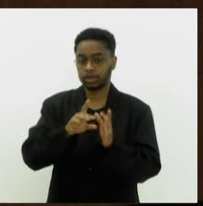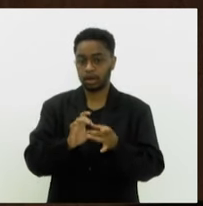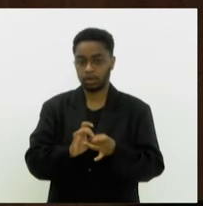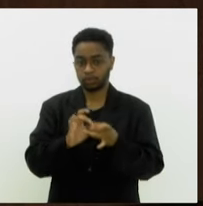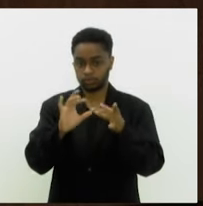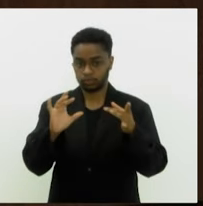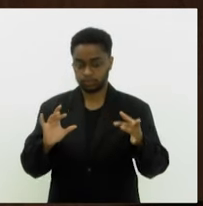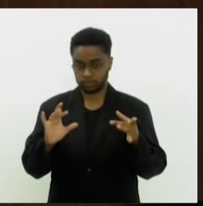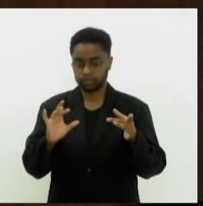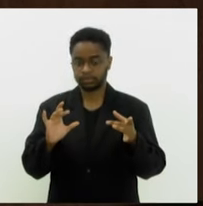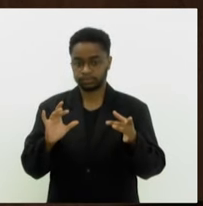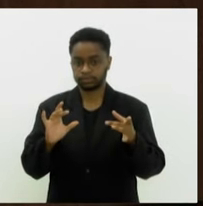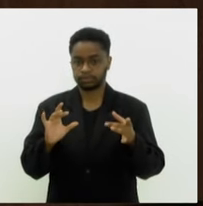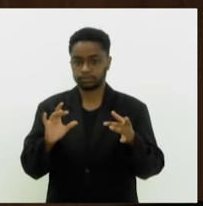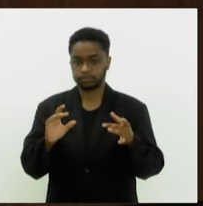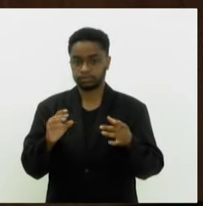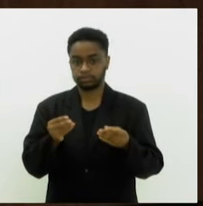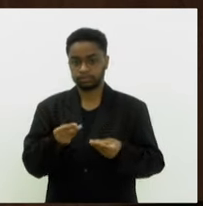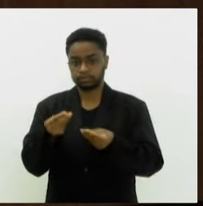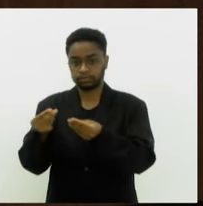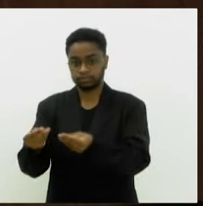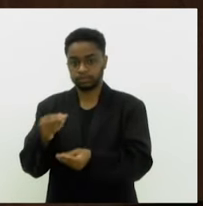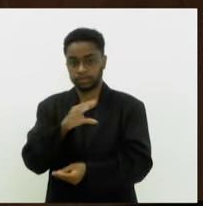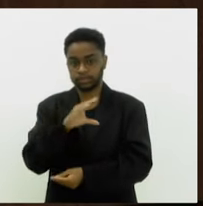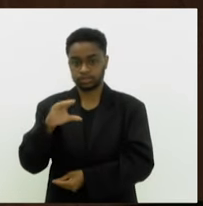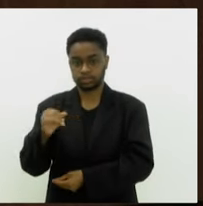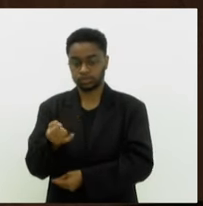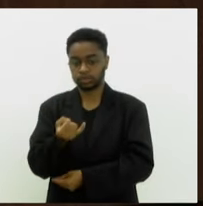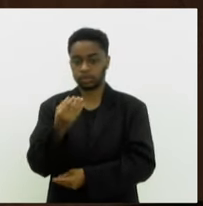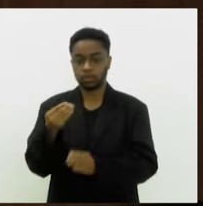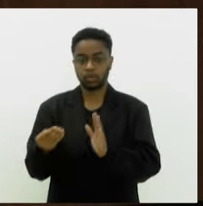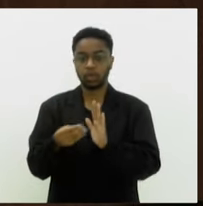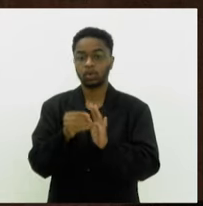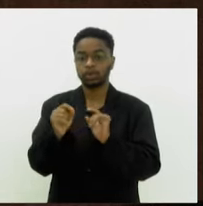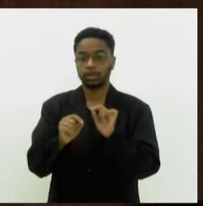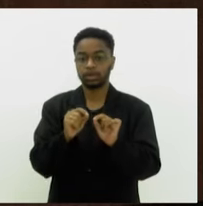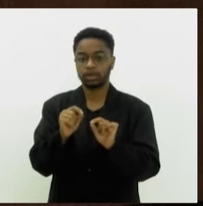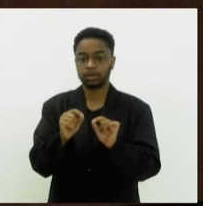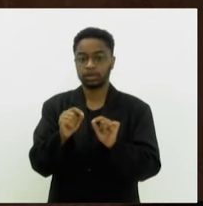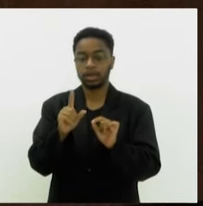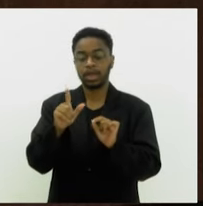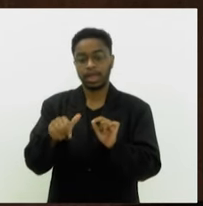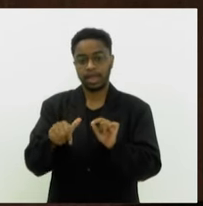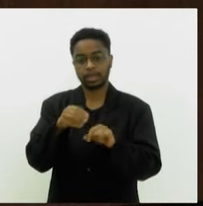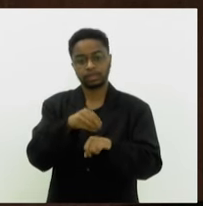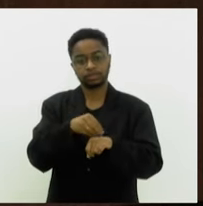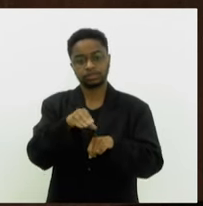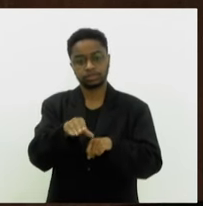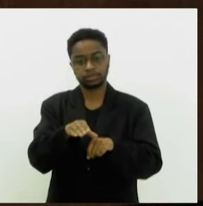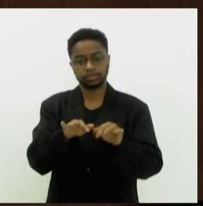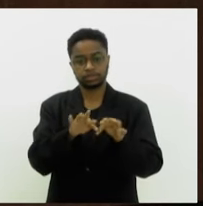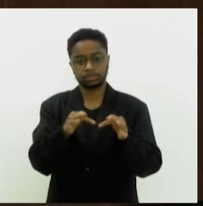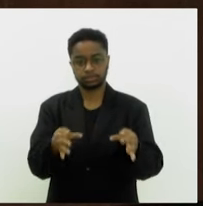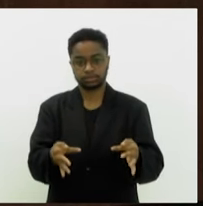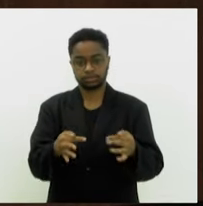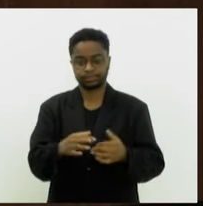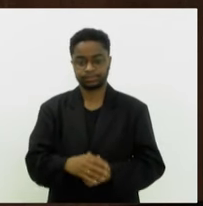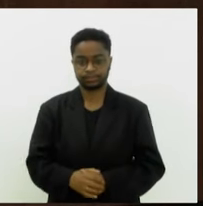autorizativo e a CCJ dizer assim, trata-se de uma indicação